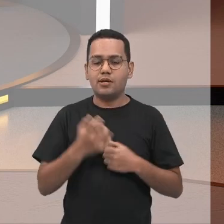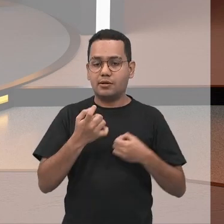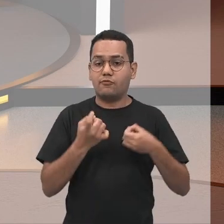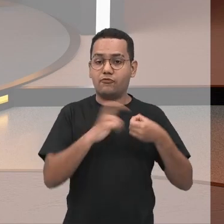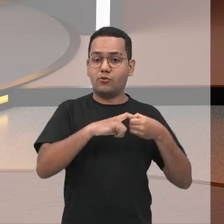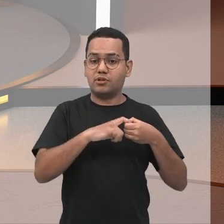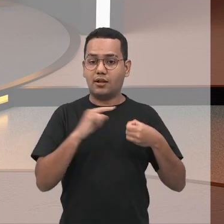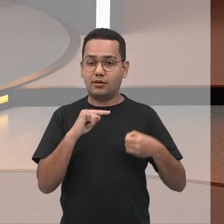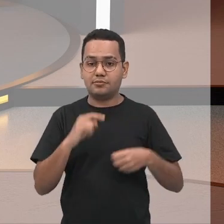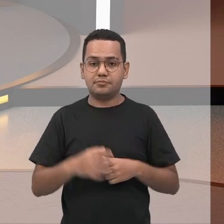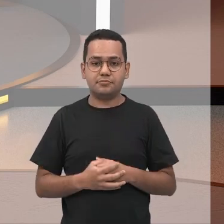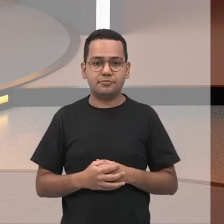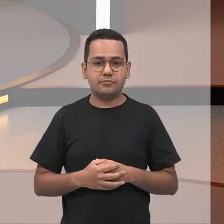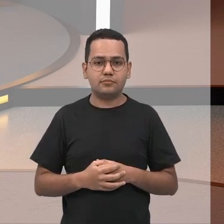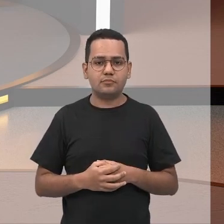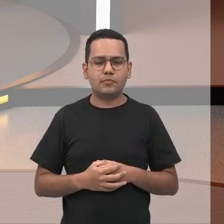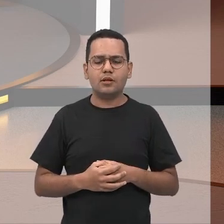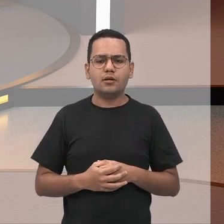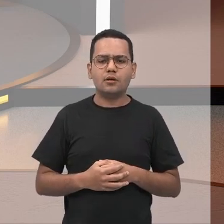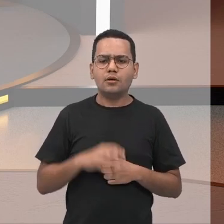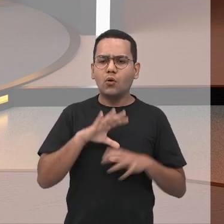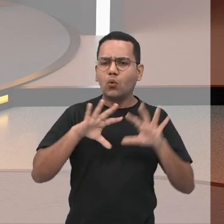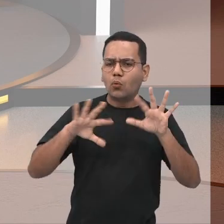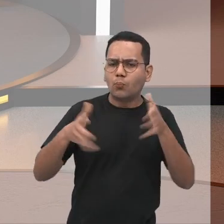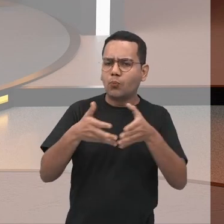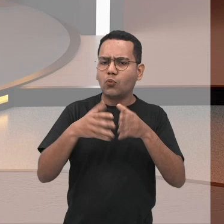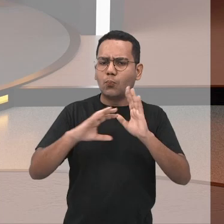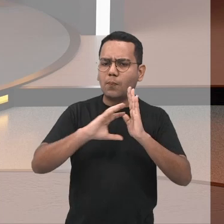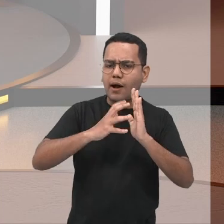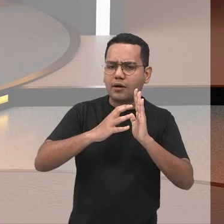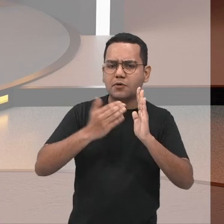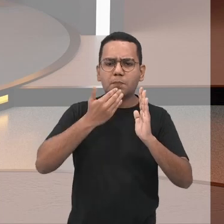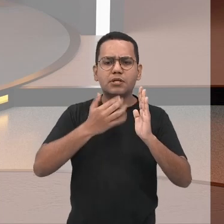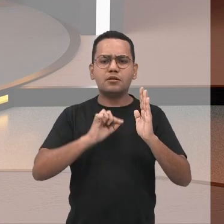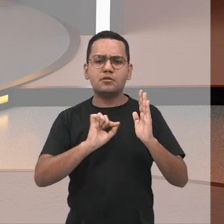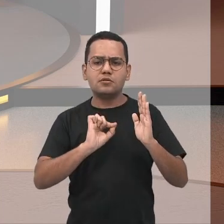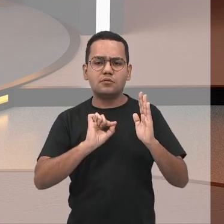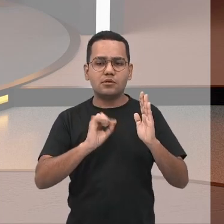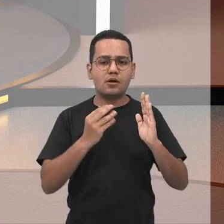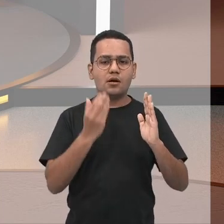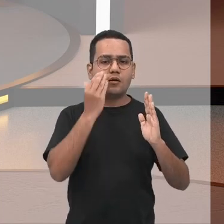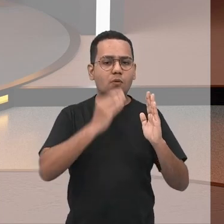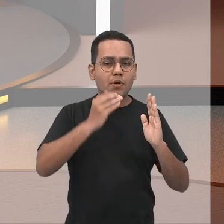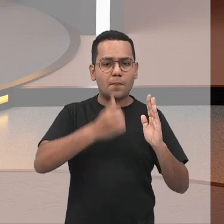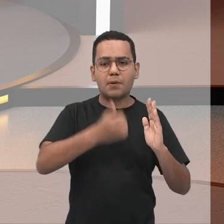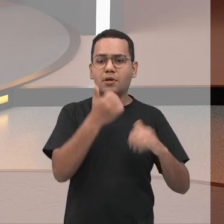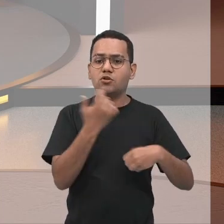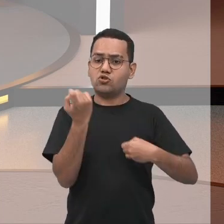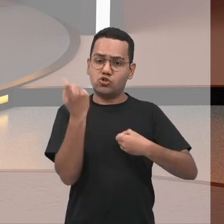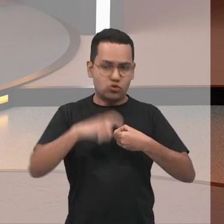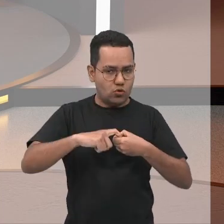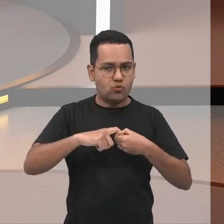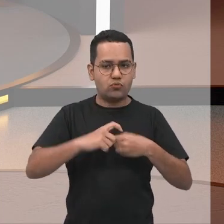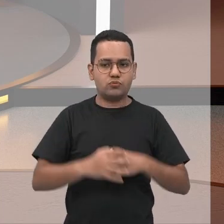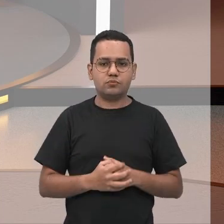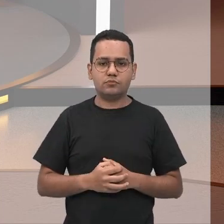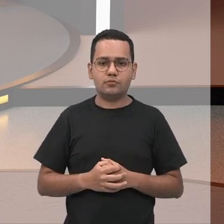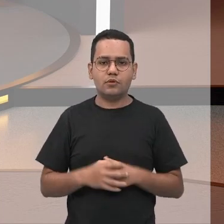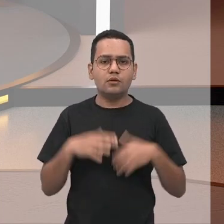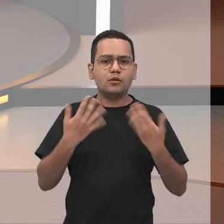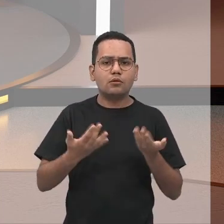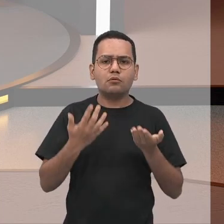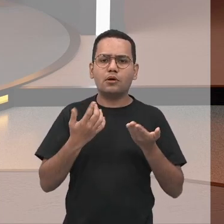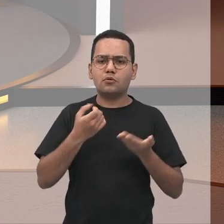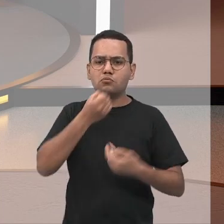defendiam? Defendiam a volta de Dom Pedro I ao trono brasileiro. Quais eram os jornais e as sociedades importantes que defendiam